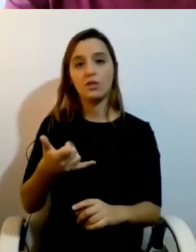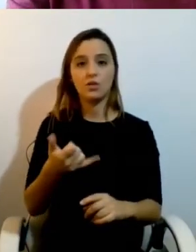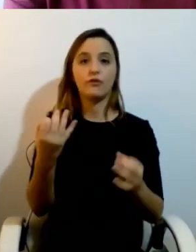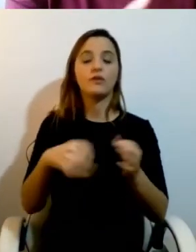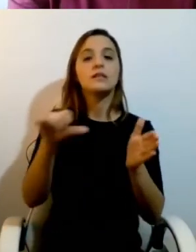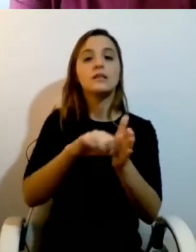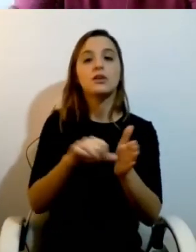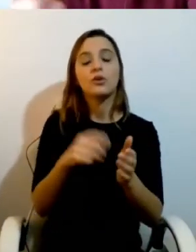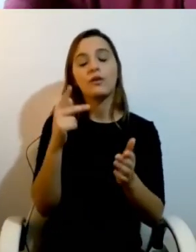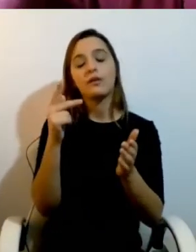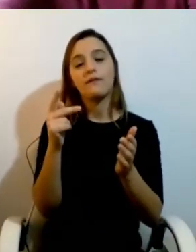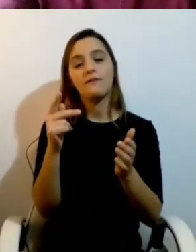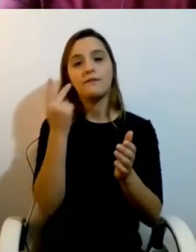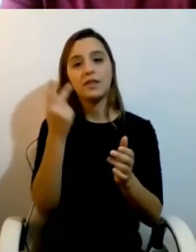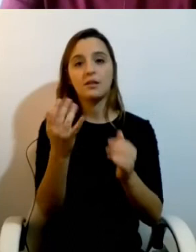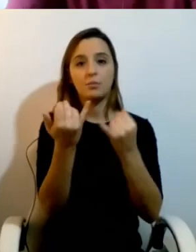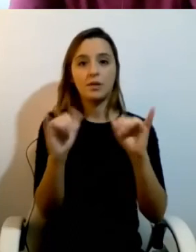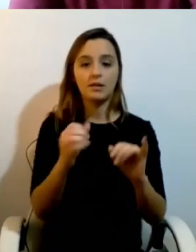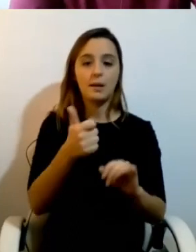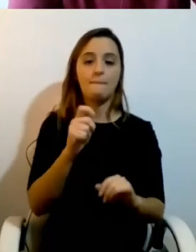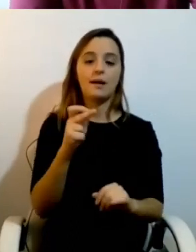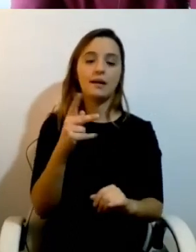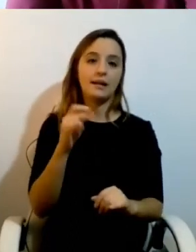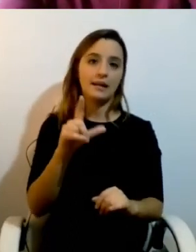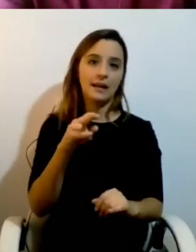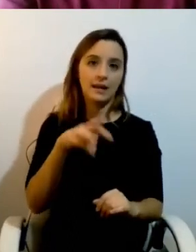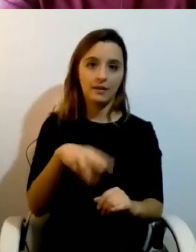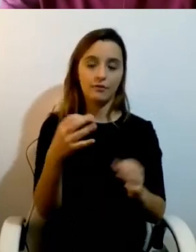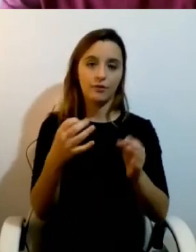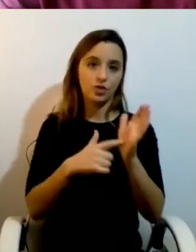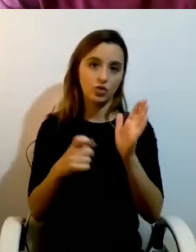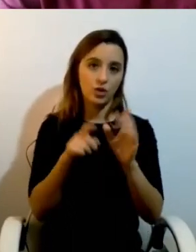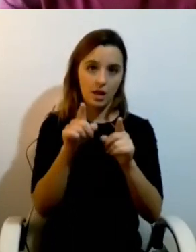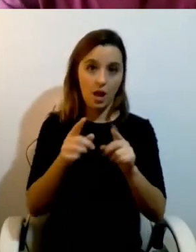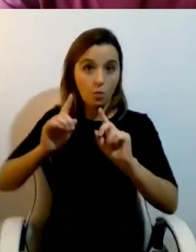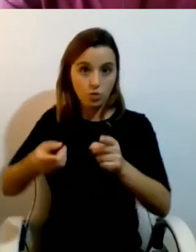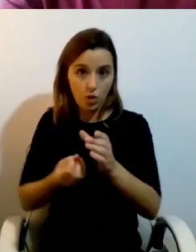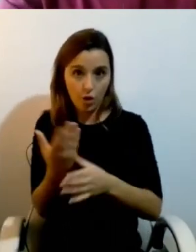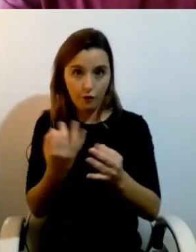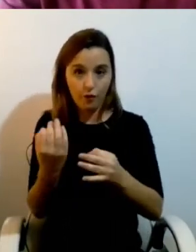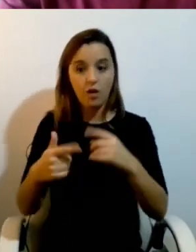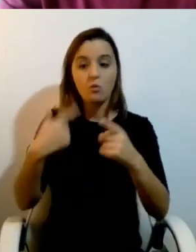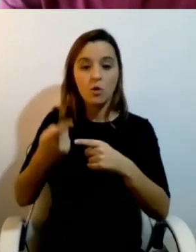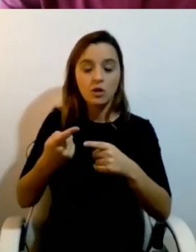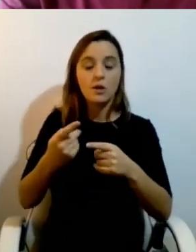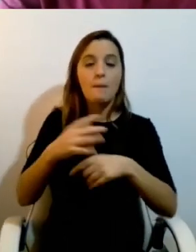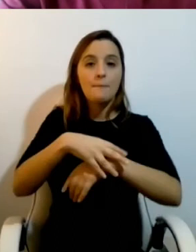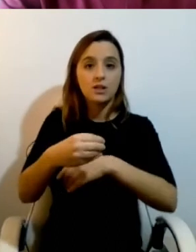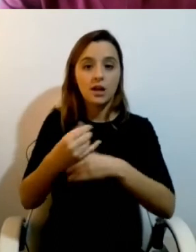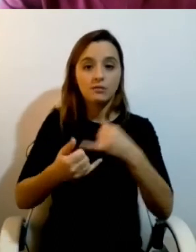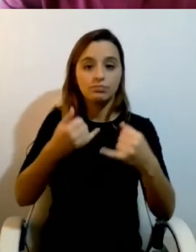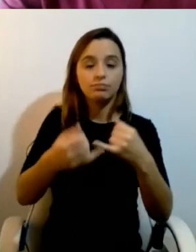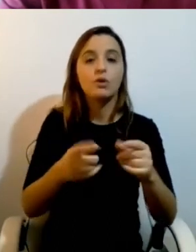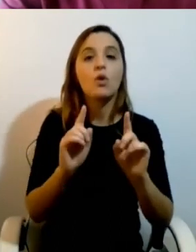Europa, 10 anos depois, começa-se a discutir a questão da vida independente, o Congresso de Munique.